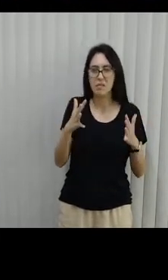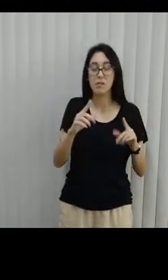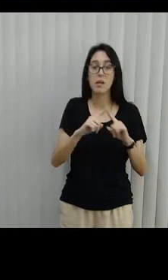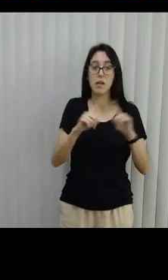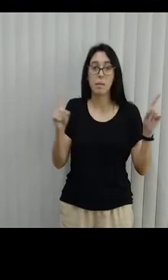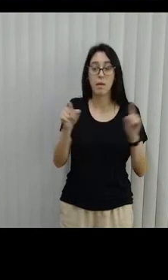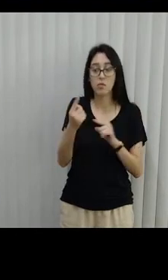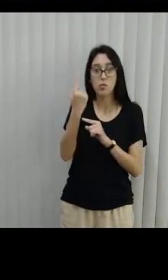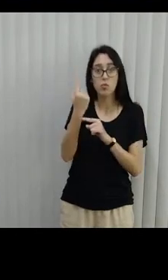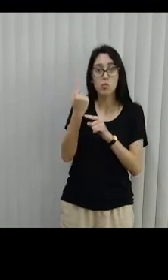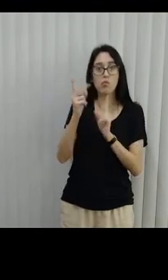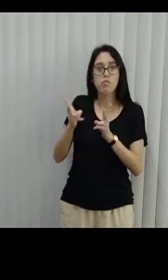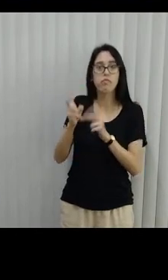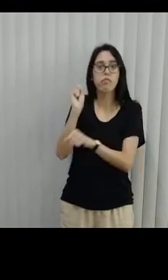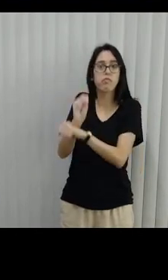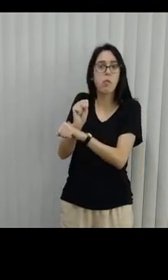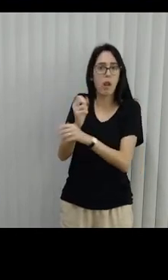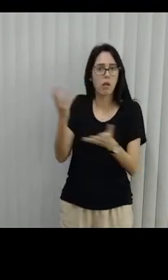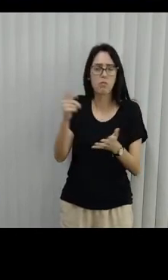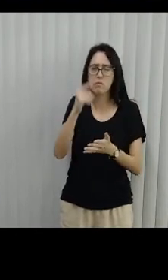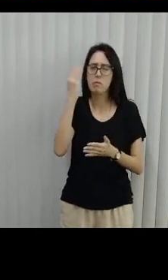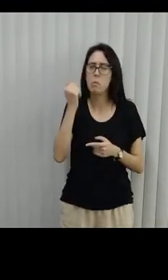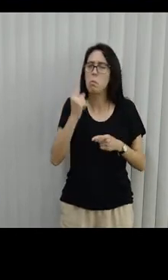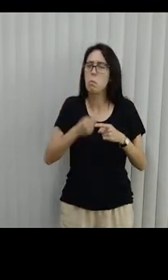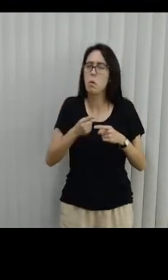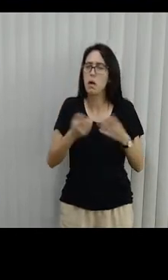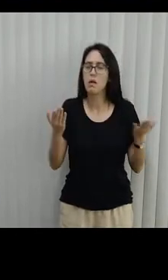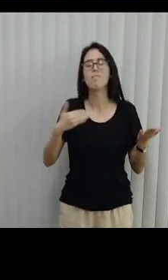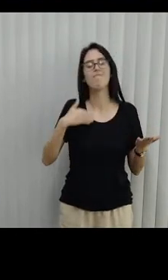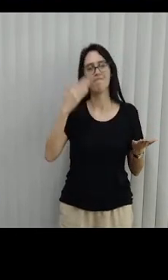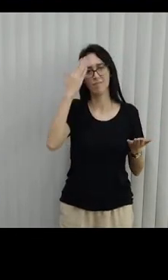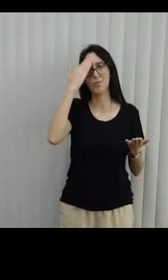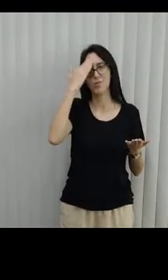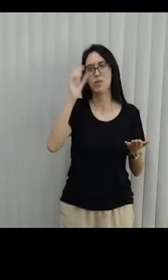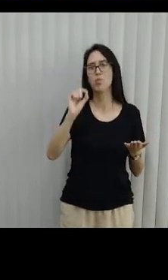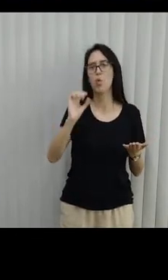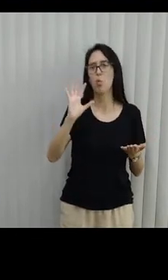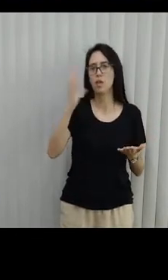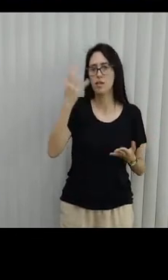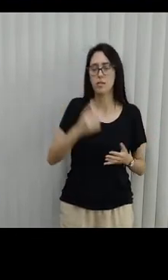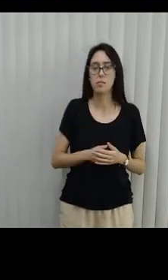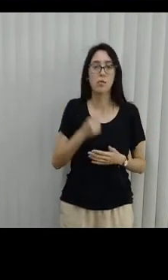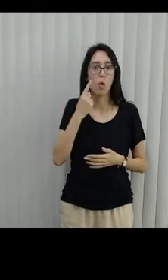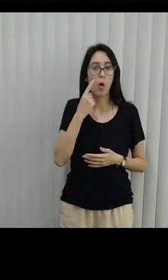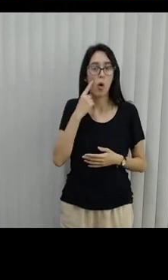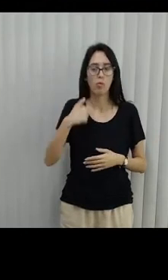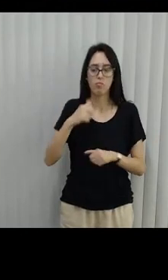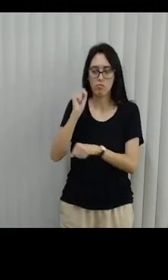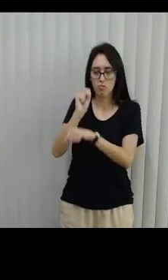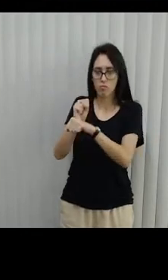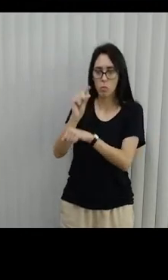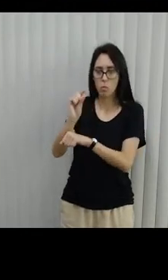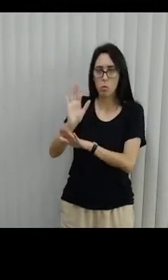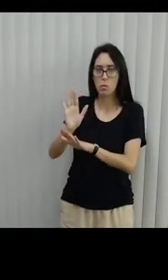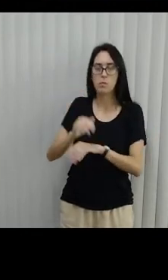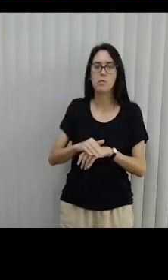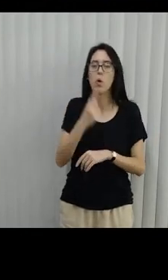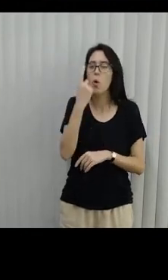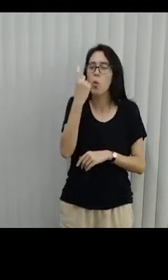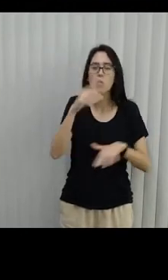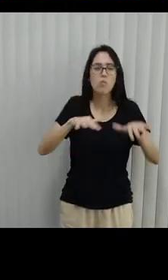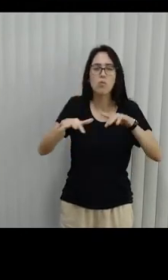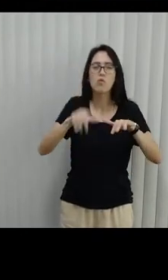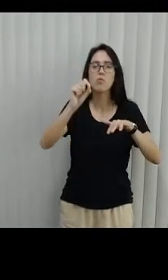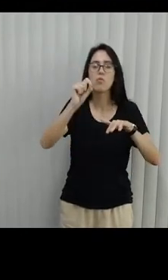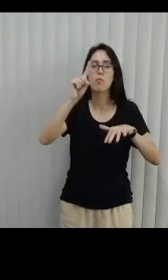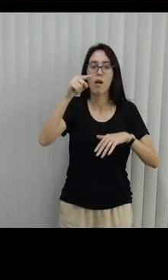deles não está se movimentando. Alguém sabe por quê? Eu já sei o que aconteceu aqui. Olha só, vou dar um pause aqui. O único que está se movimentando é o